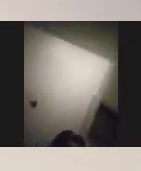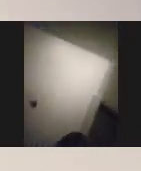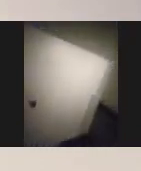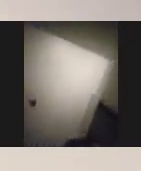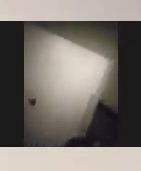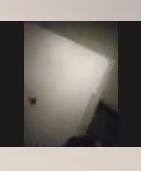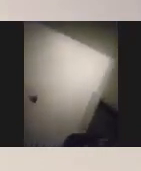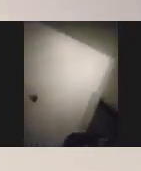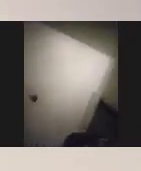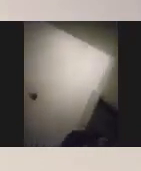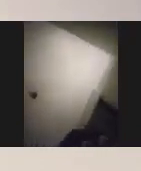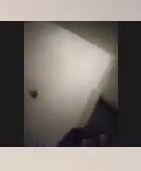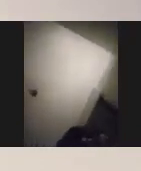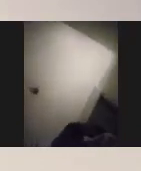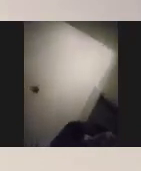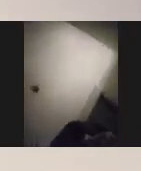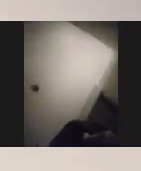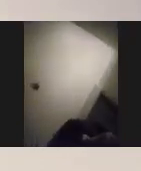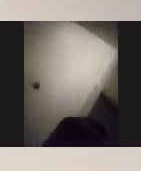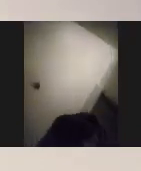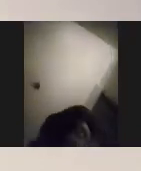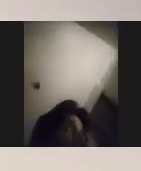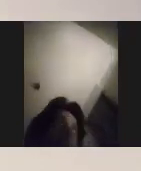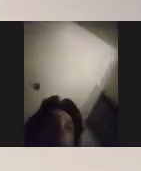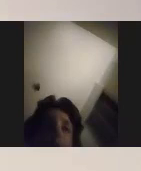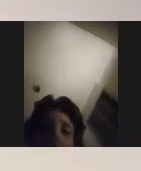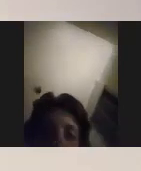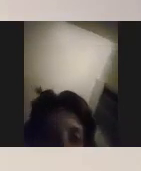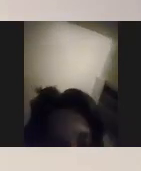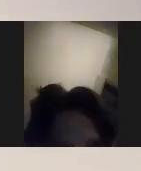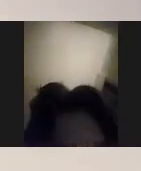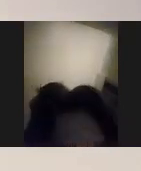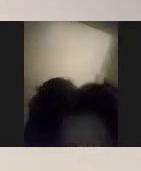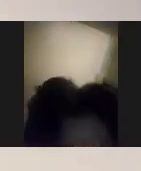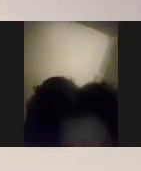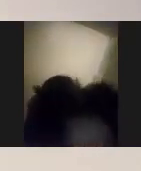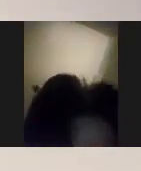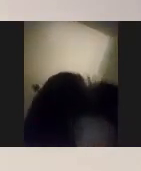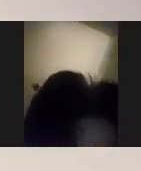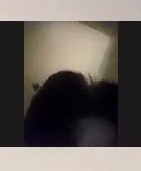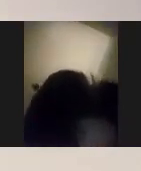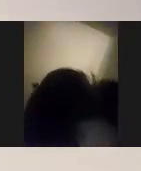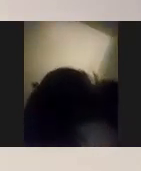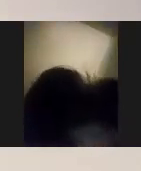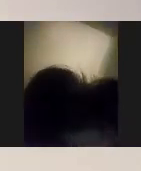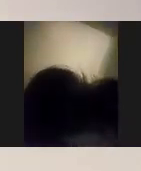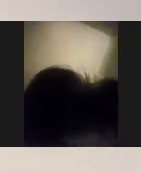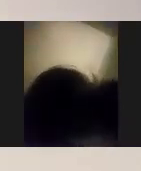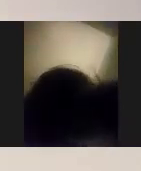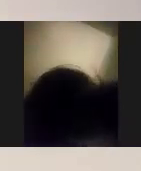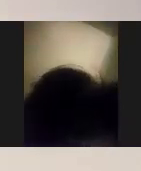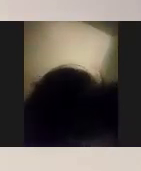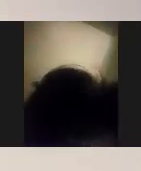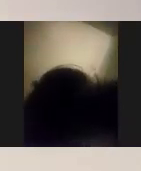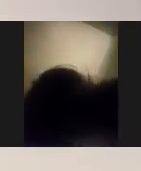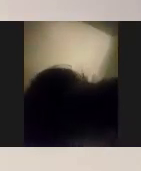No entanto, quem estava ali no consultório para ser examinado era o Felipe, e não a síndrome. Esse pediatra, a primeira informação que ele passou para a família